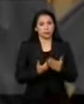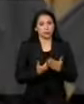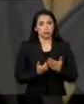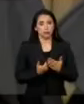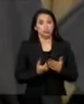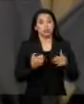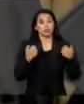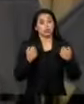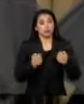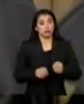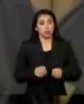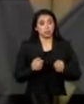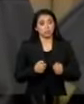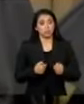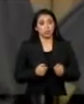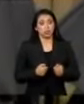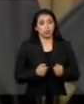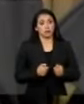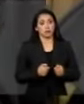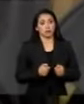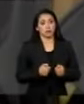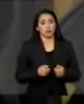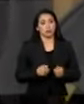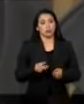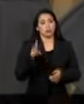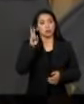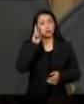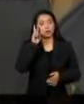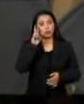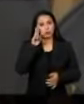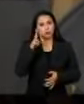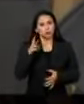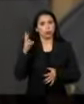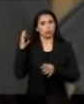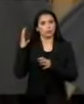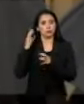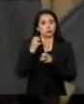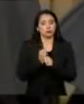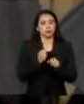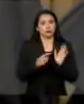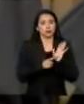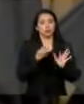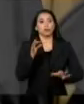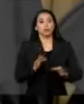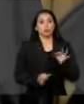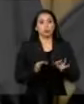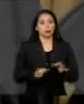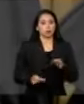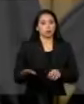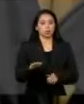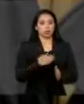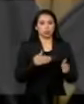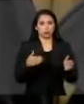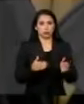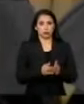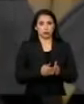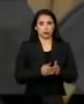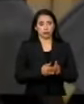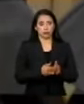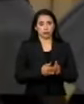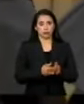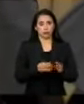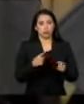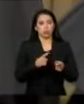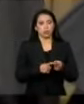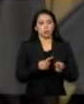Preciso fazer um histórico para fazer justiça a todos, do motivo de que esse